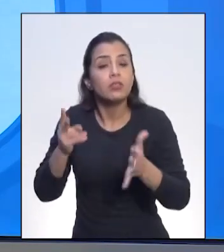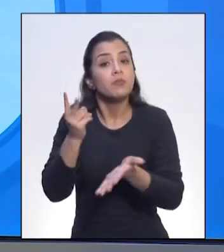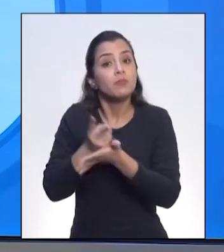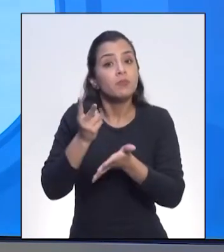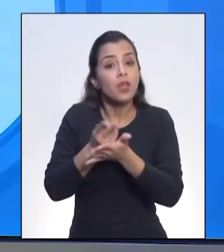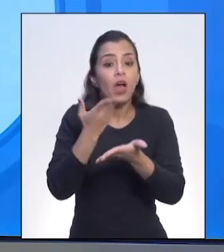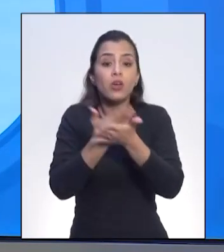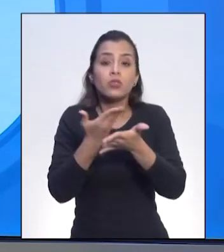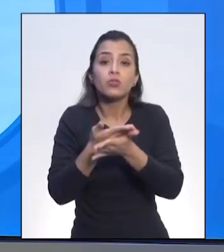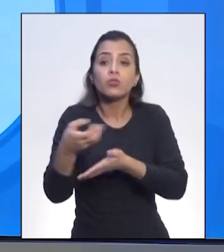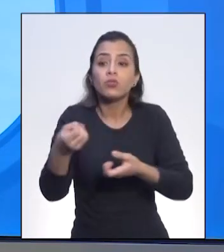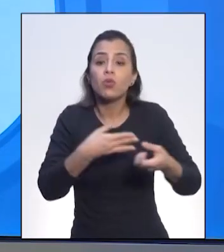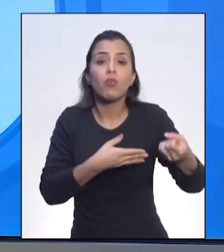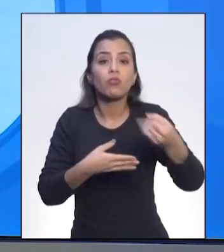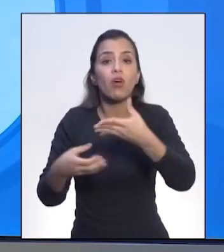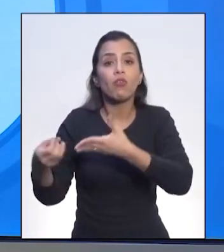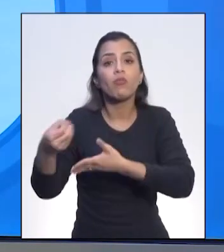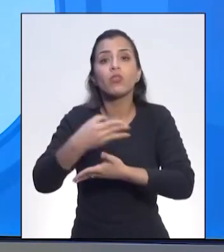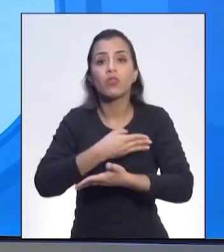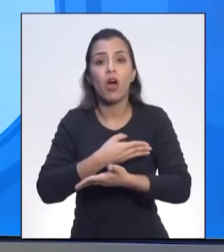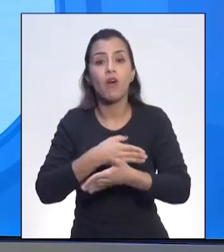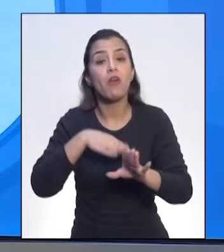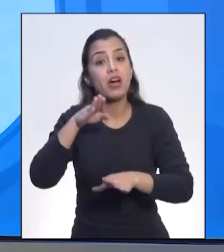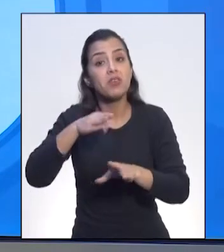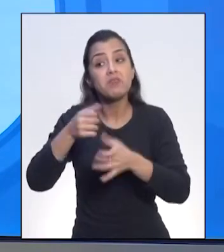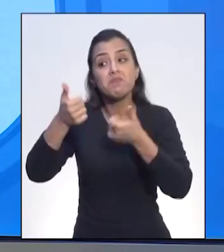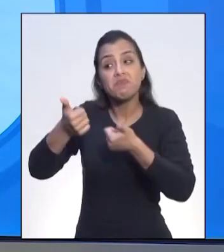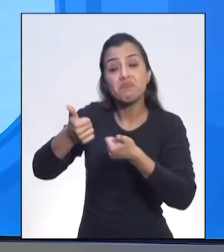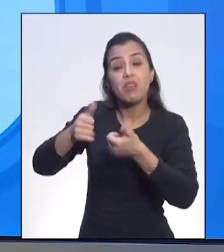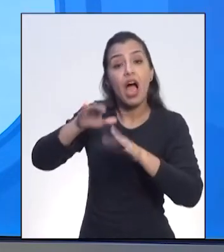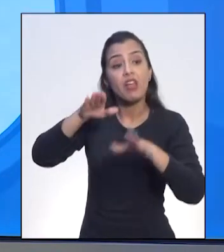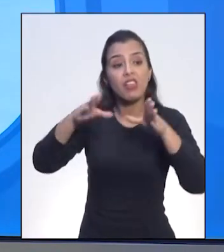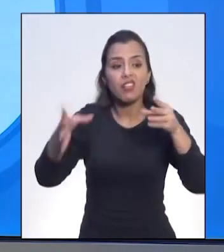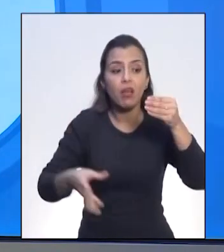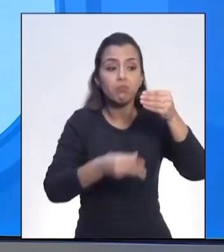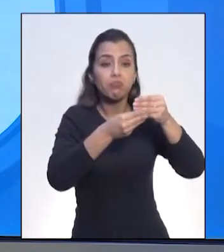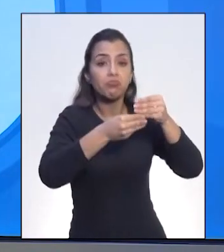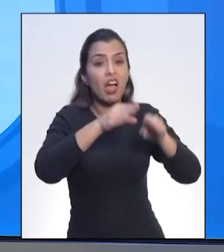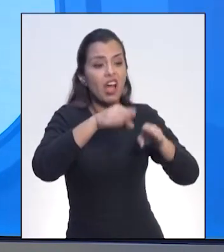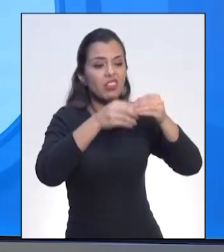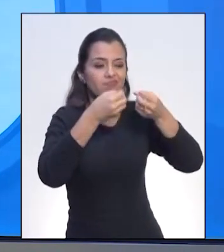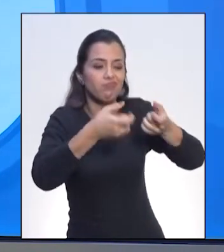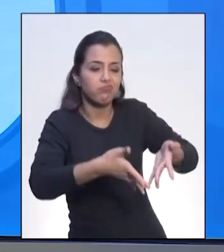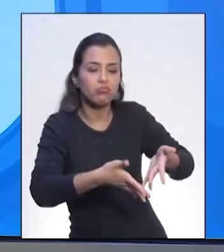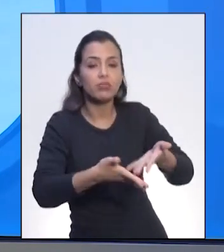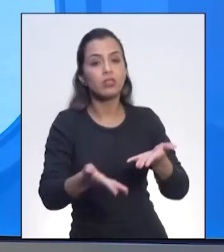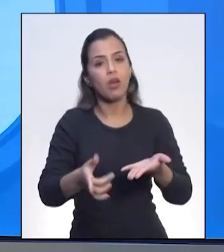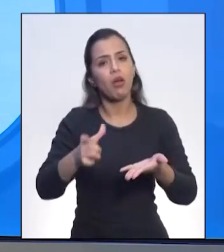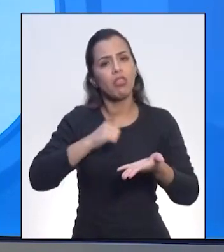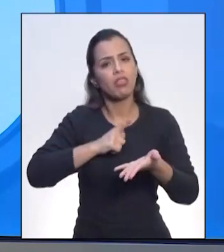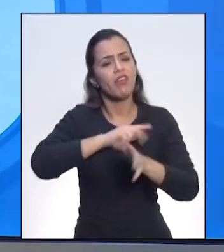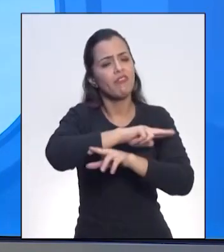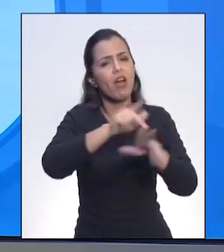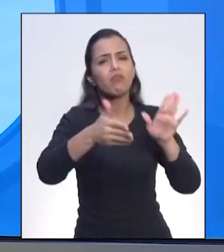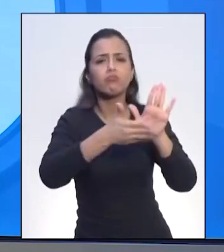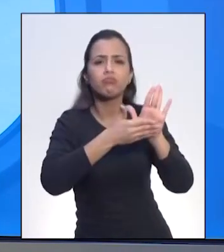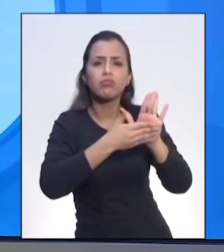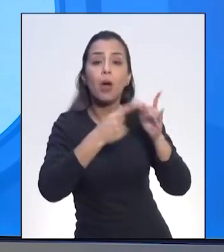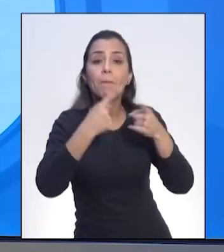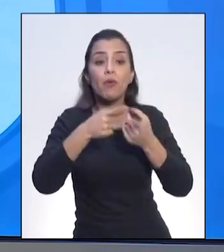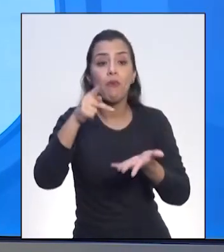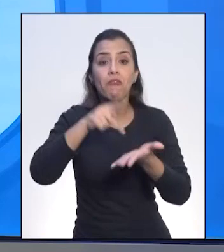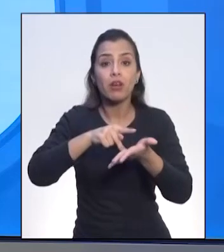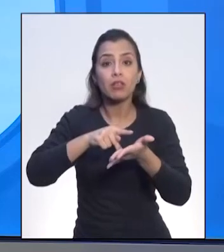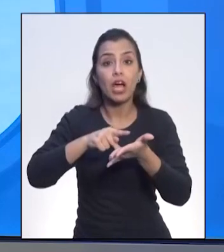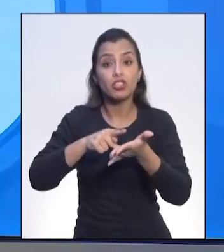novos estudos, alguns contraditórios, outros complementares, outros vão sendo abandonados, outros vão sendo propostos, porque a verdade científica é